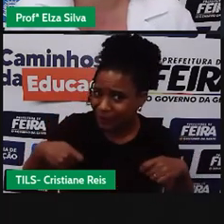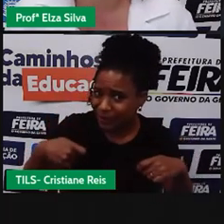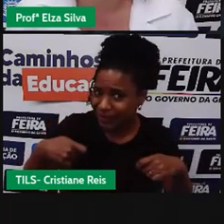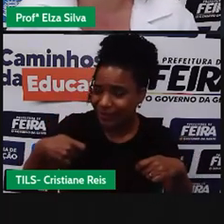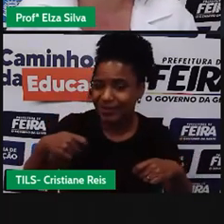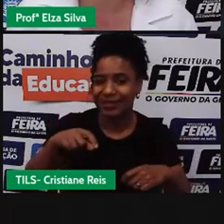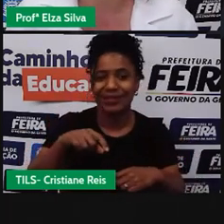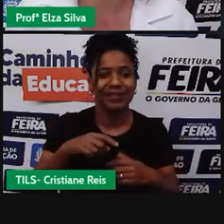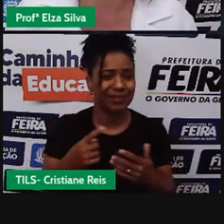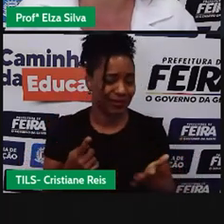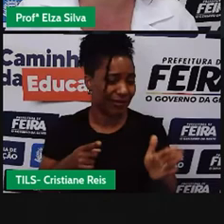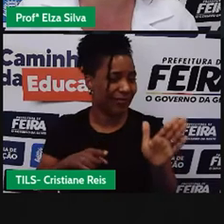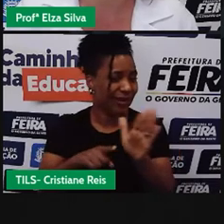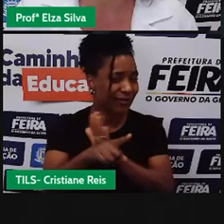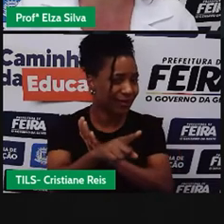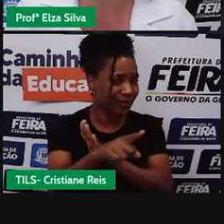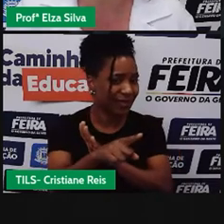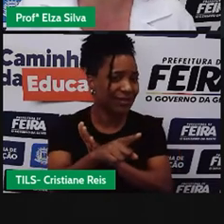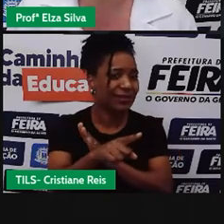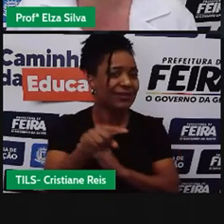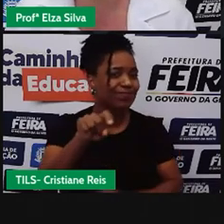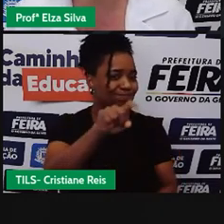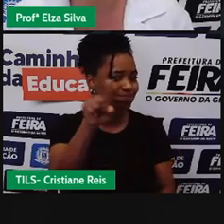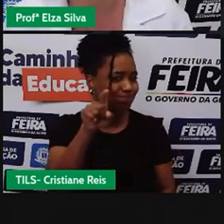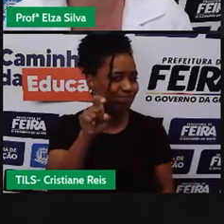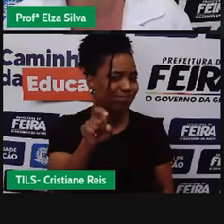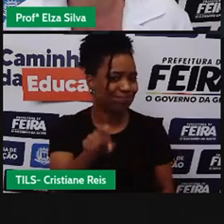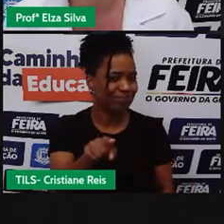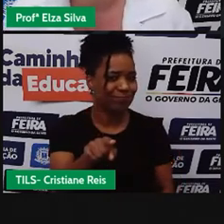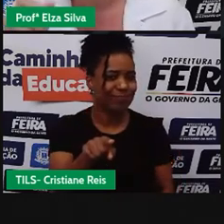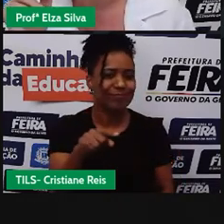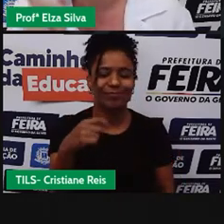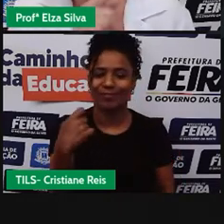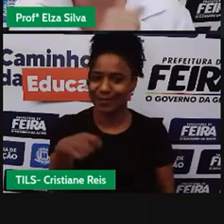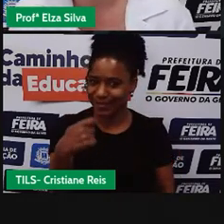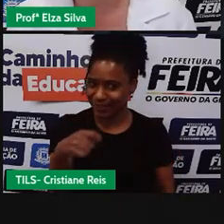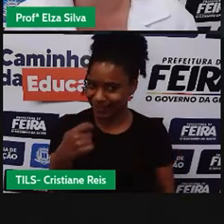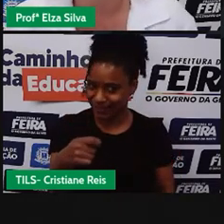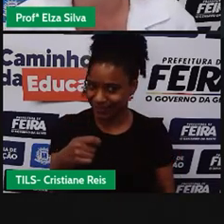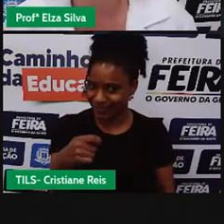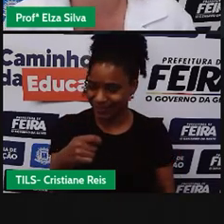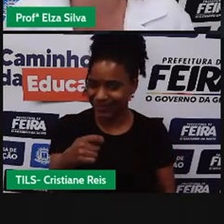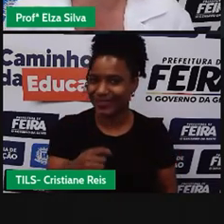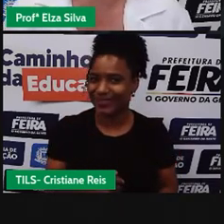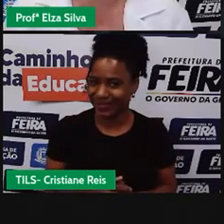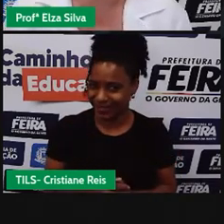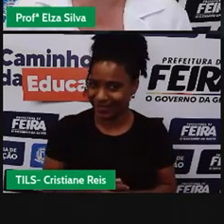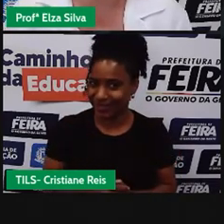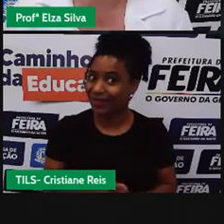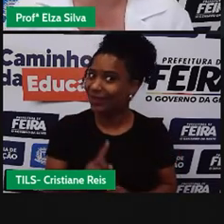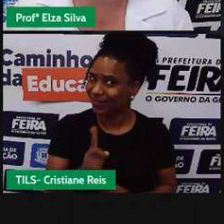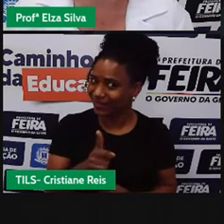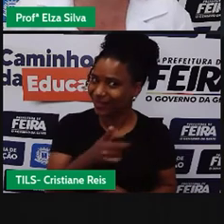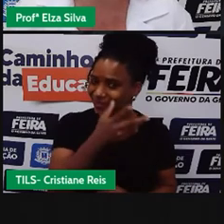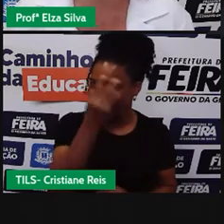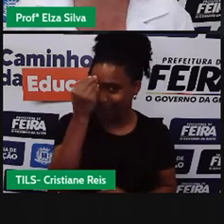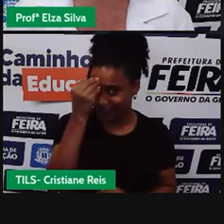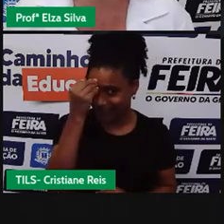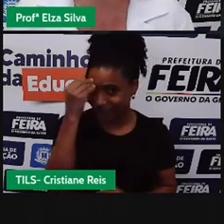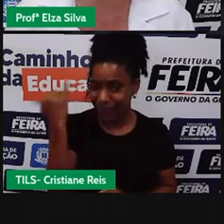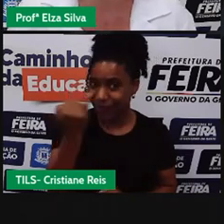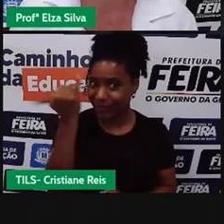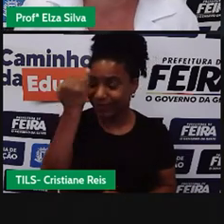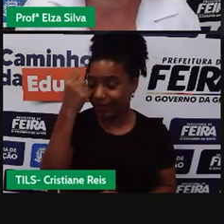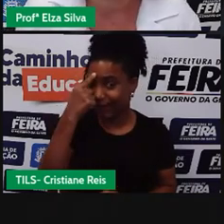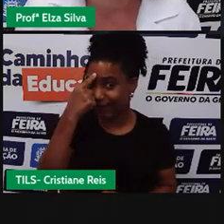que toda pergunta precisa do ponto de interrogação. Don't forget it. Não esqueçam. Ok,